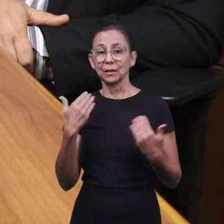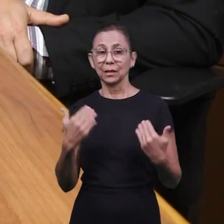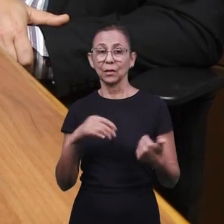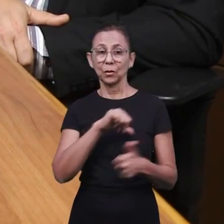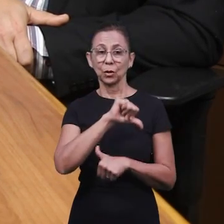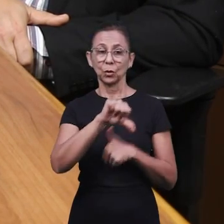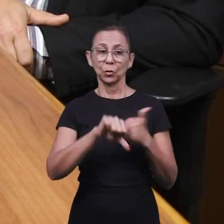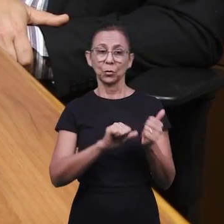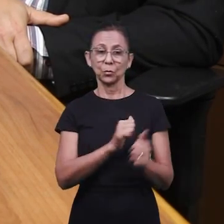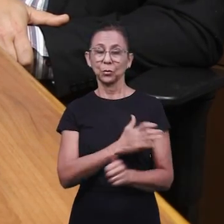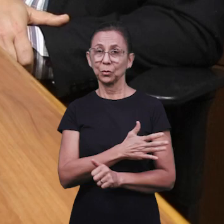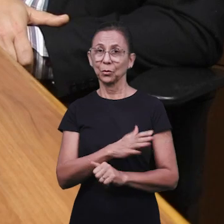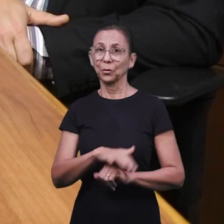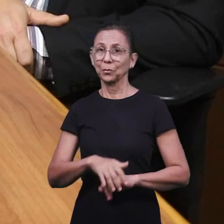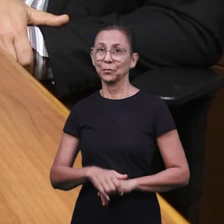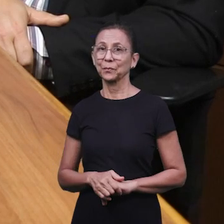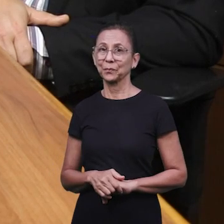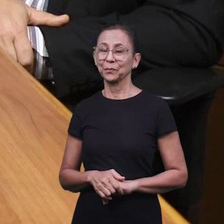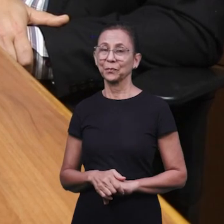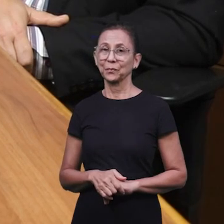traços do nosso Pai